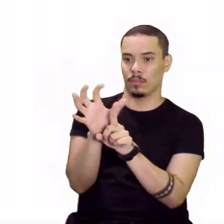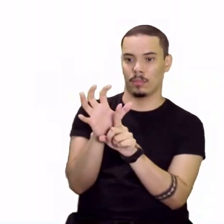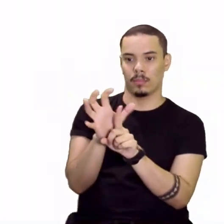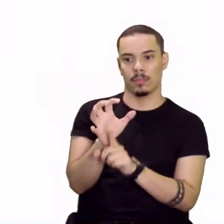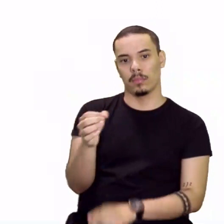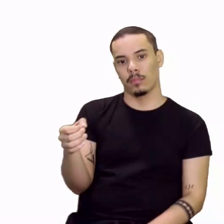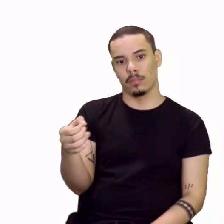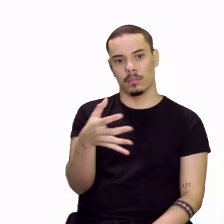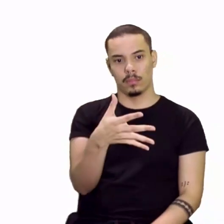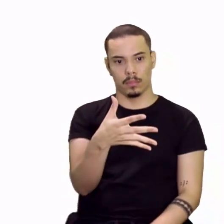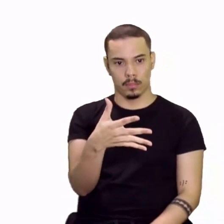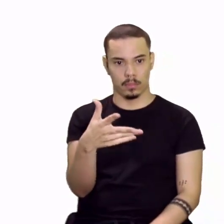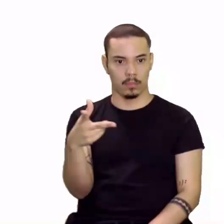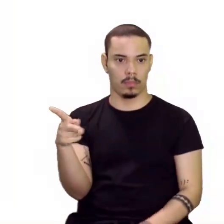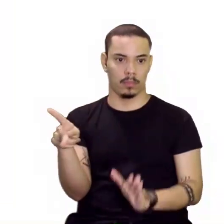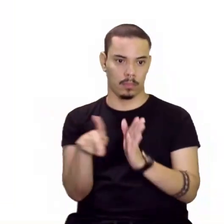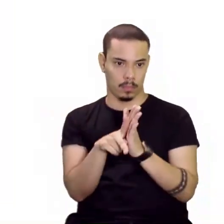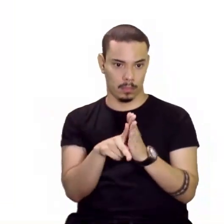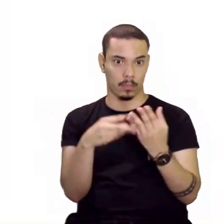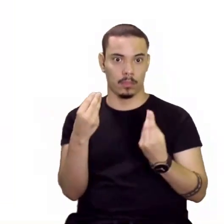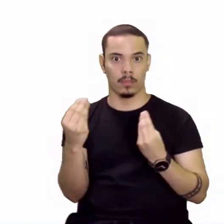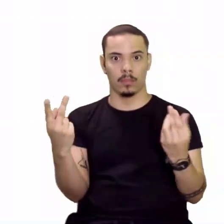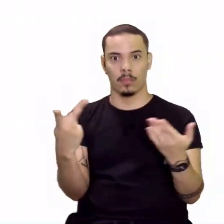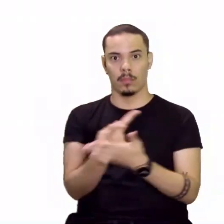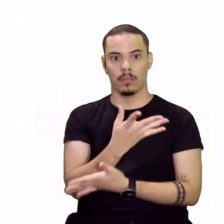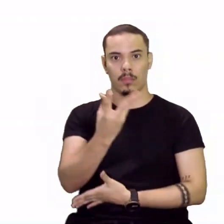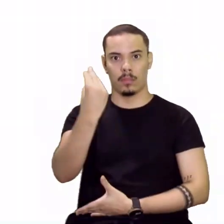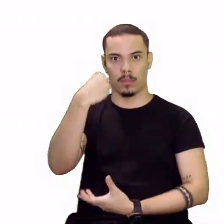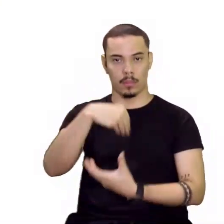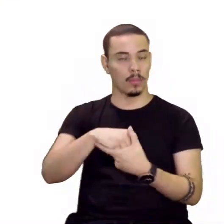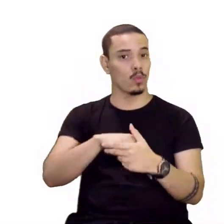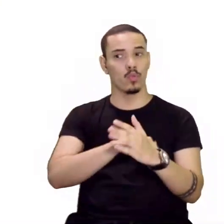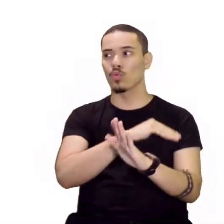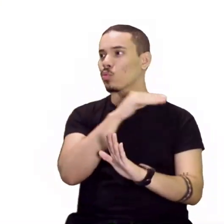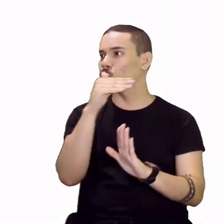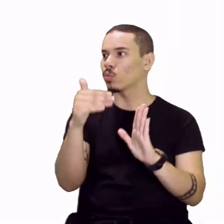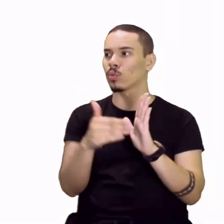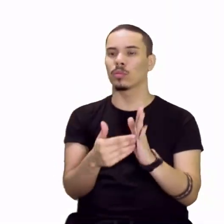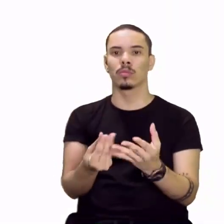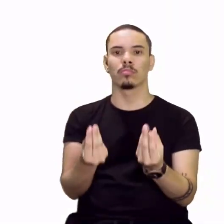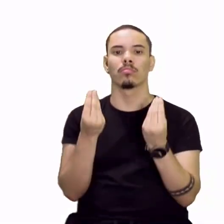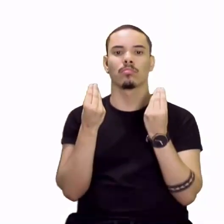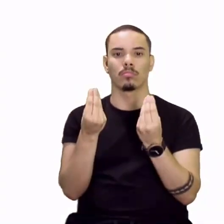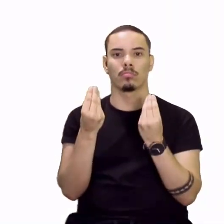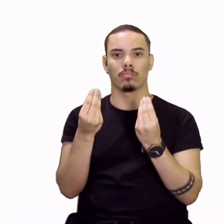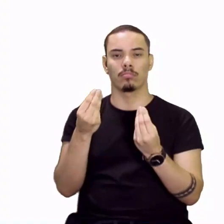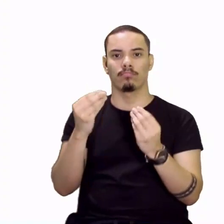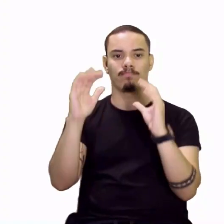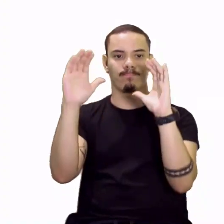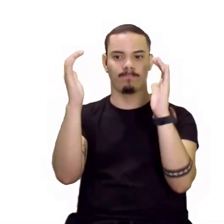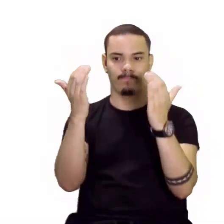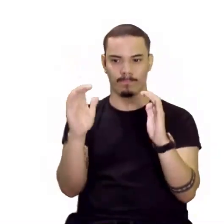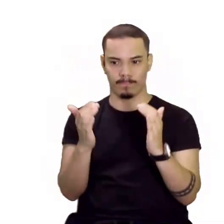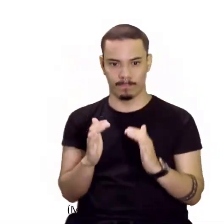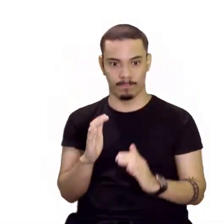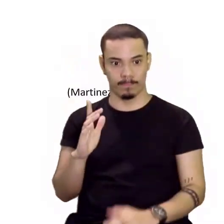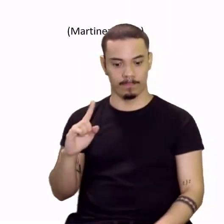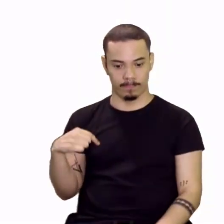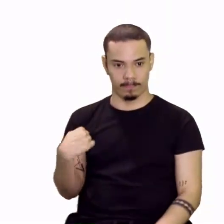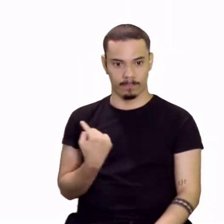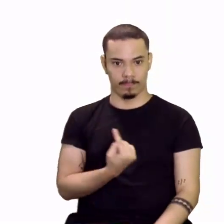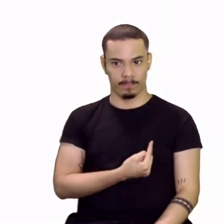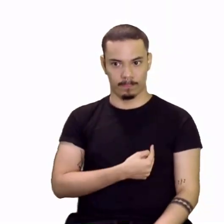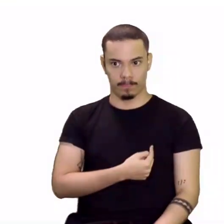dos agentes externos. Tudo isso para quê? Para analisar o